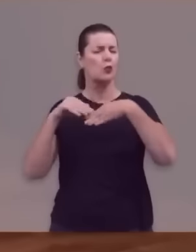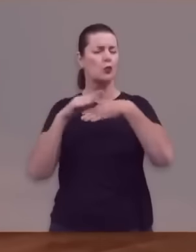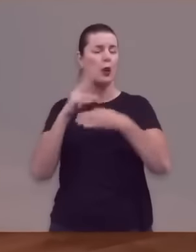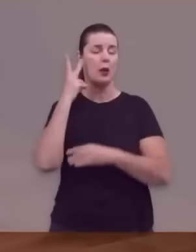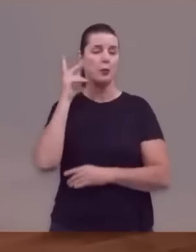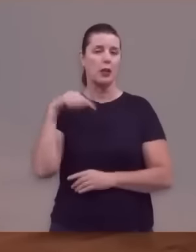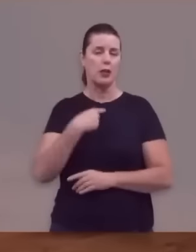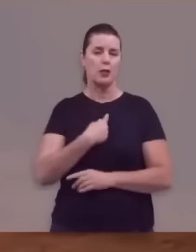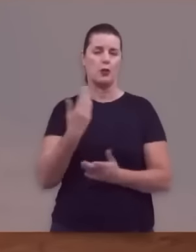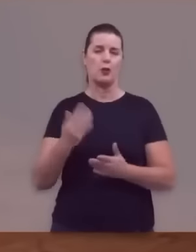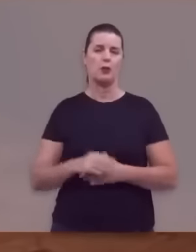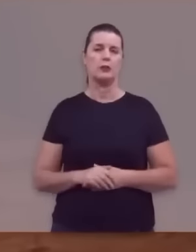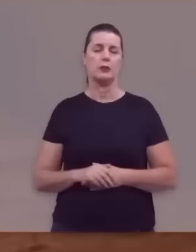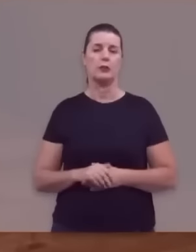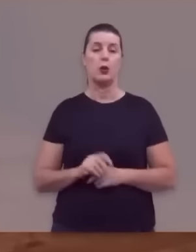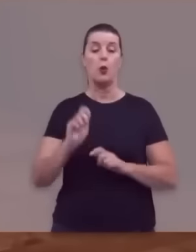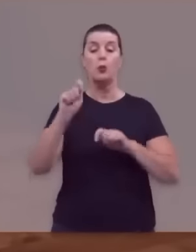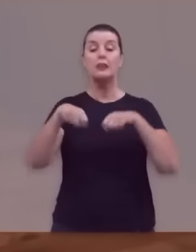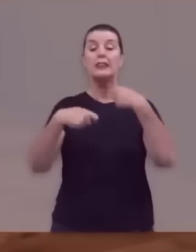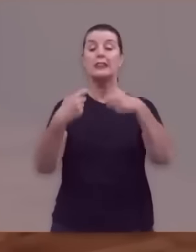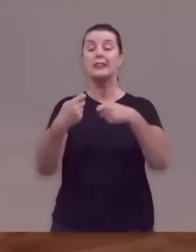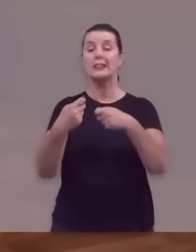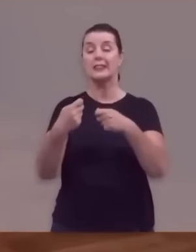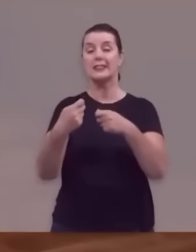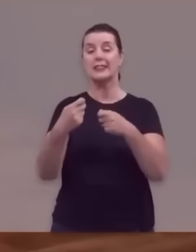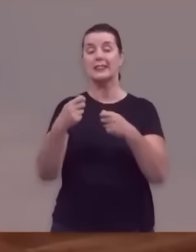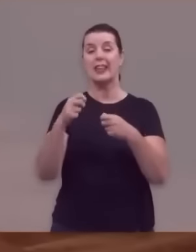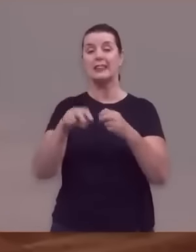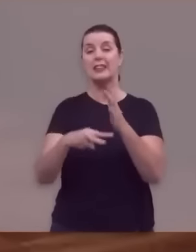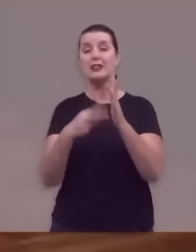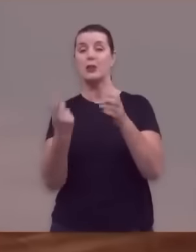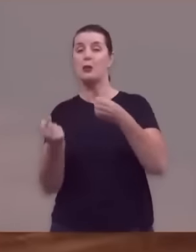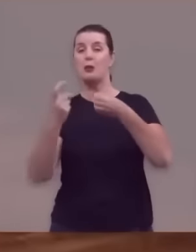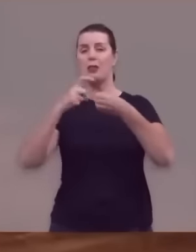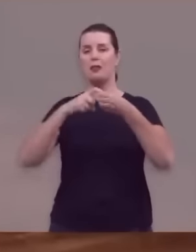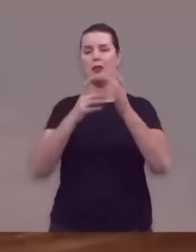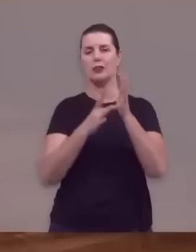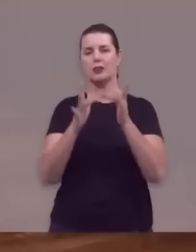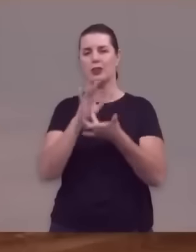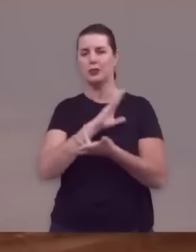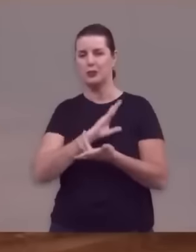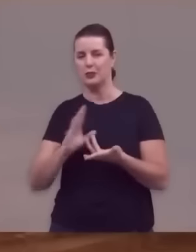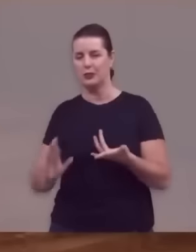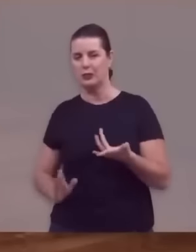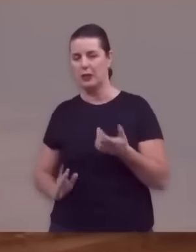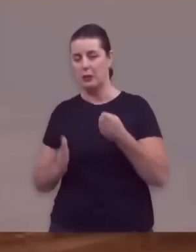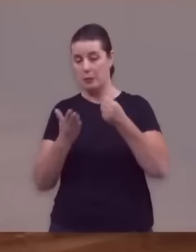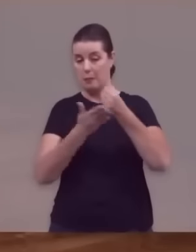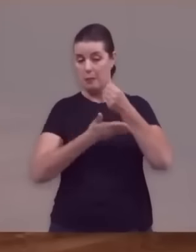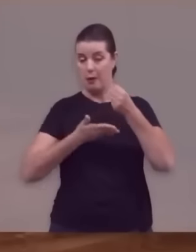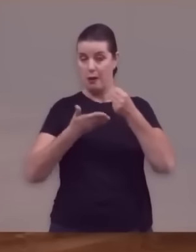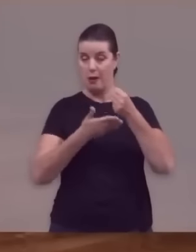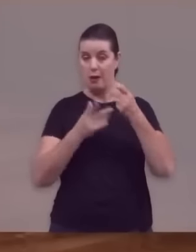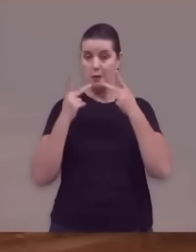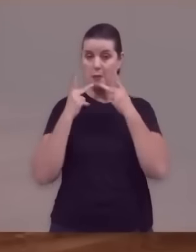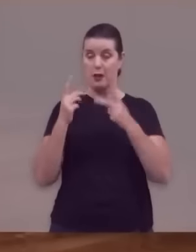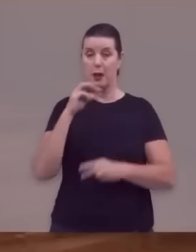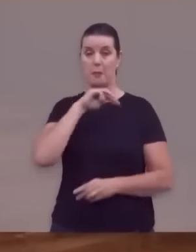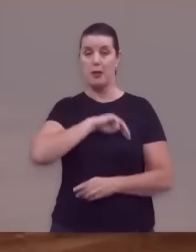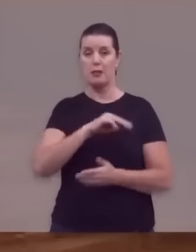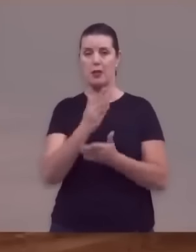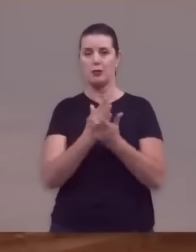Bíblia os sinais da segunda vinda de Cristo e vamos basear esta mensagem em